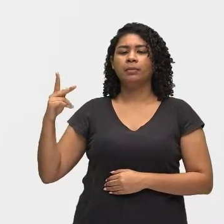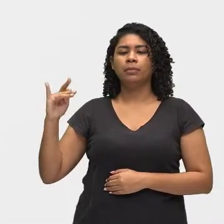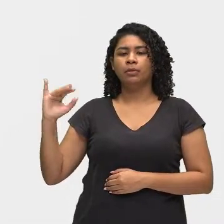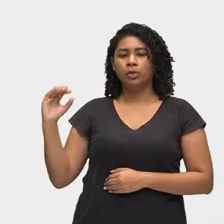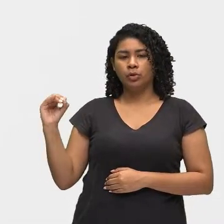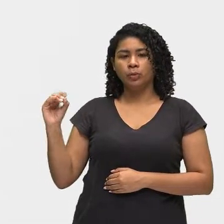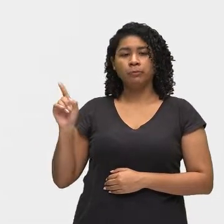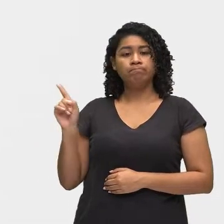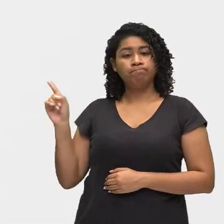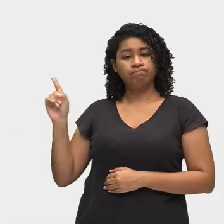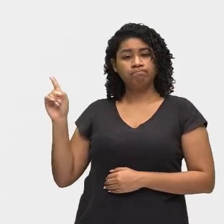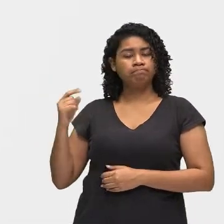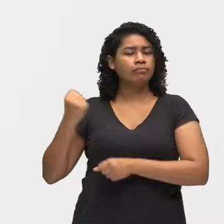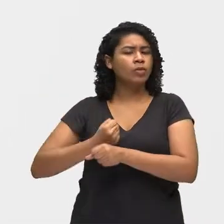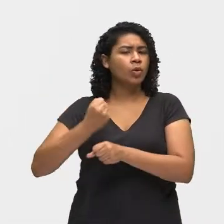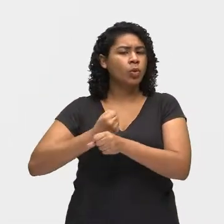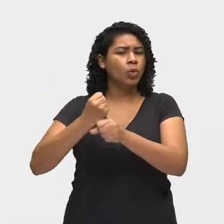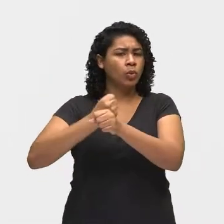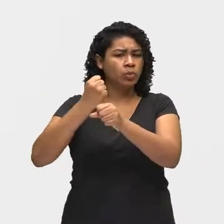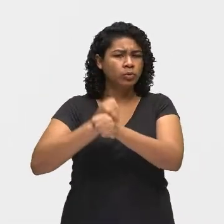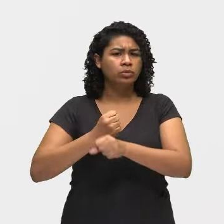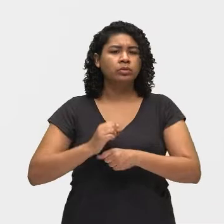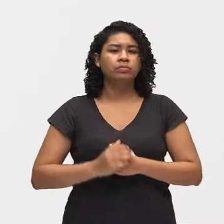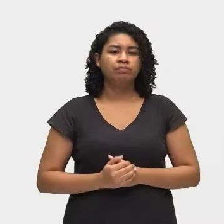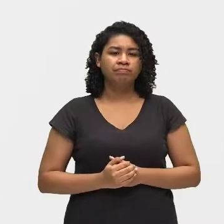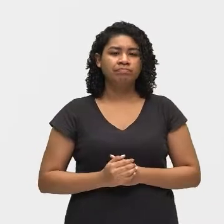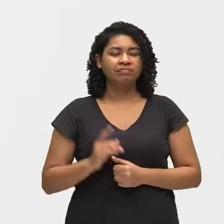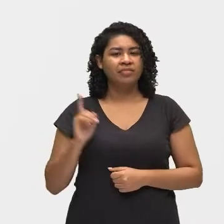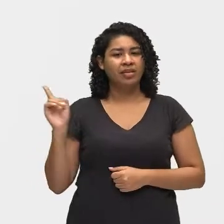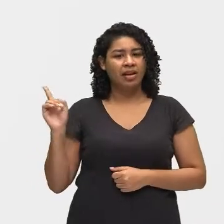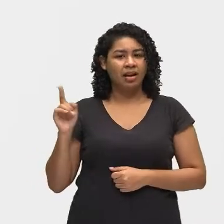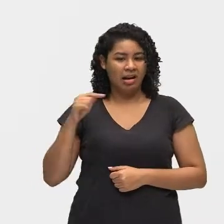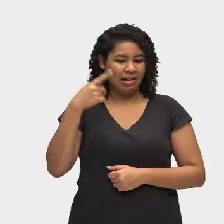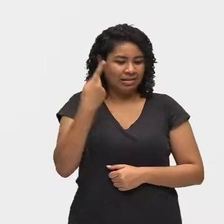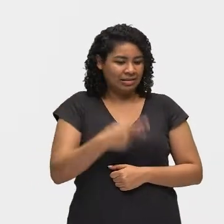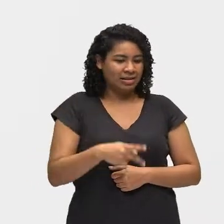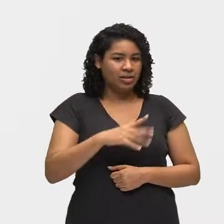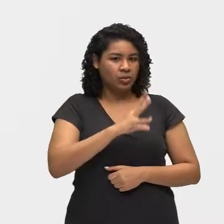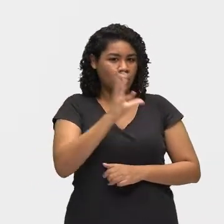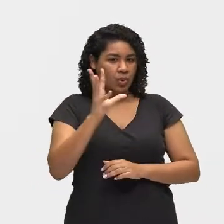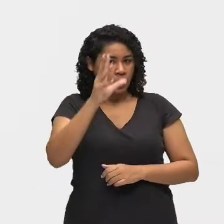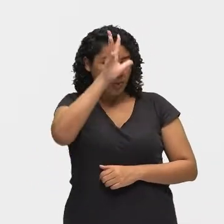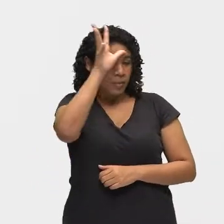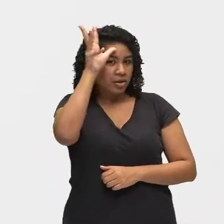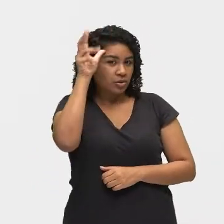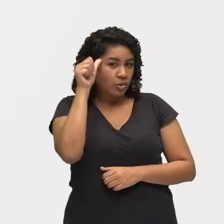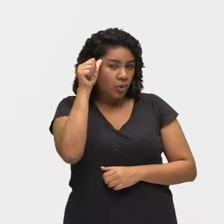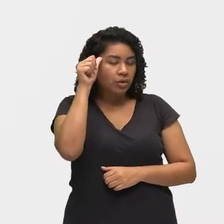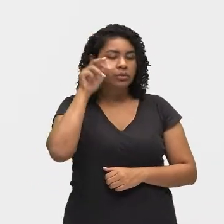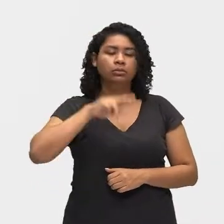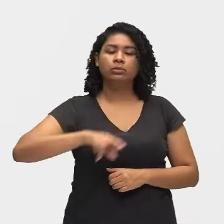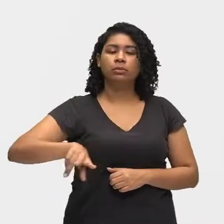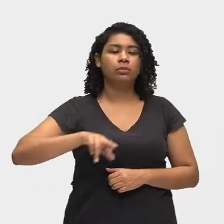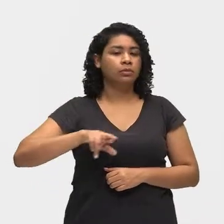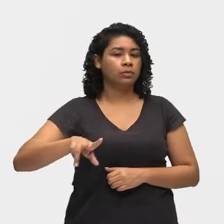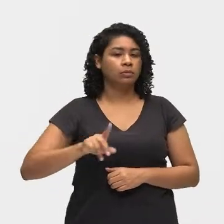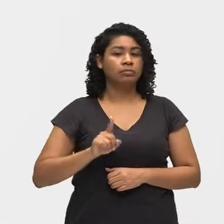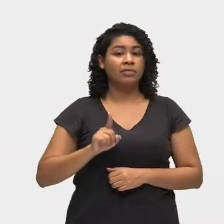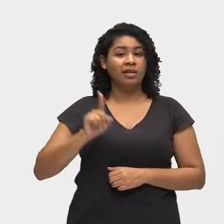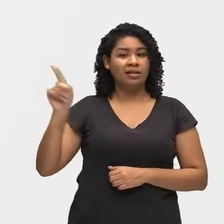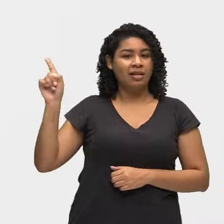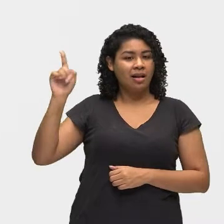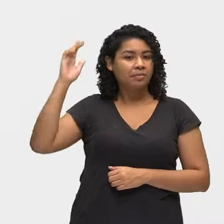do Forte do Presépio não foi aqui na região do Amazonas. Hoje é o atual estado do Pará,